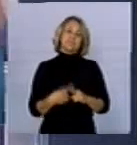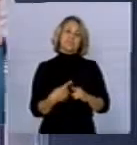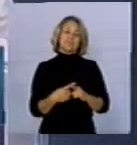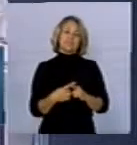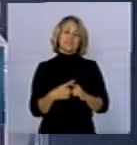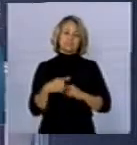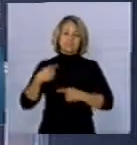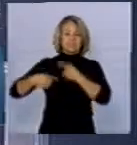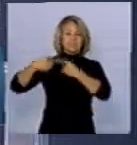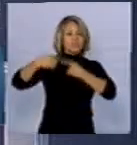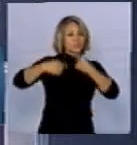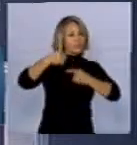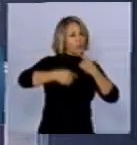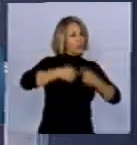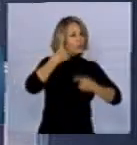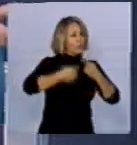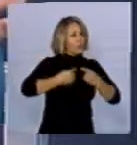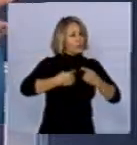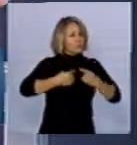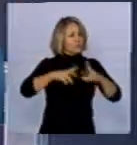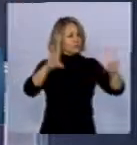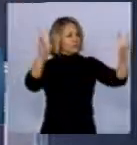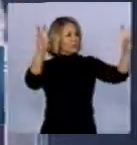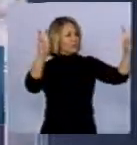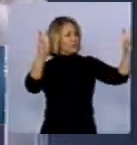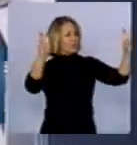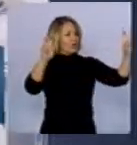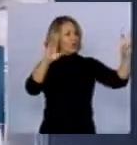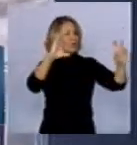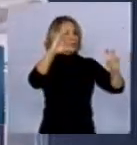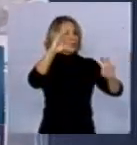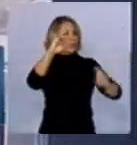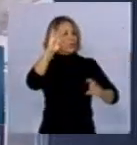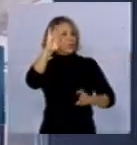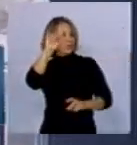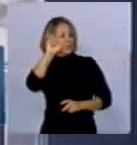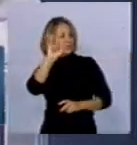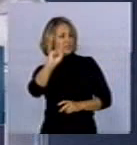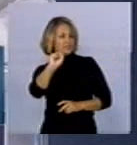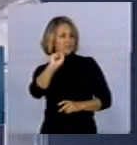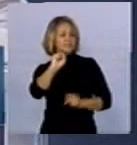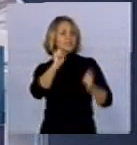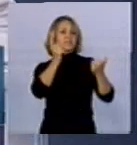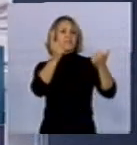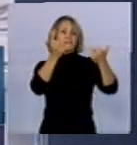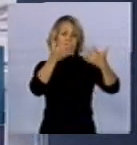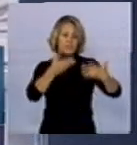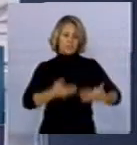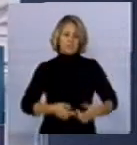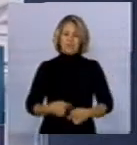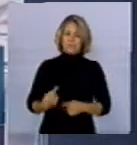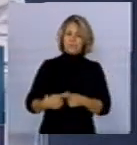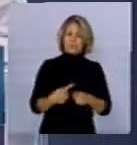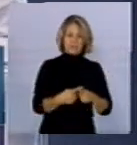que se discute tanto essa questão eu vou dar aqui as razões